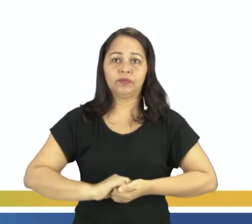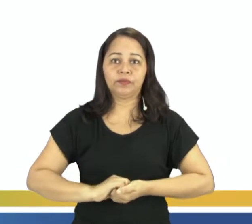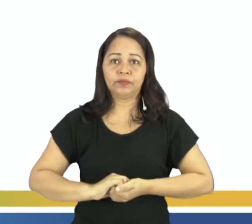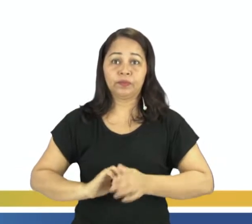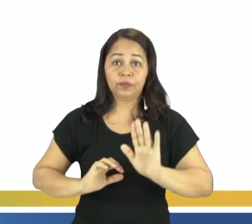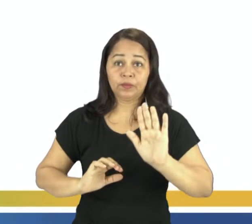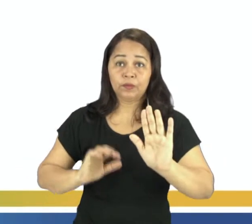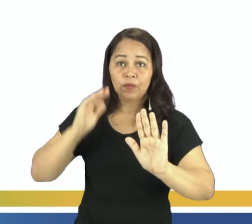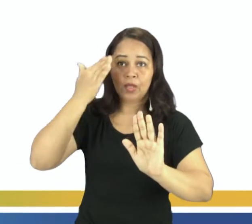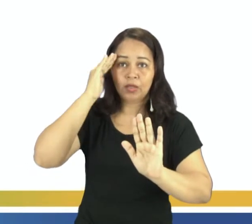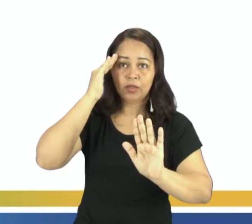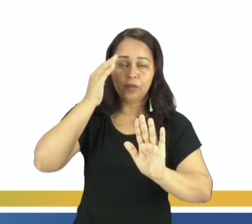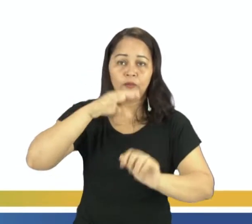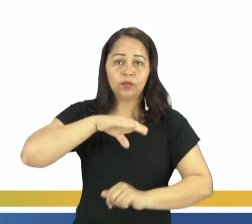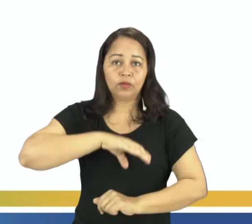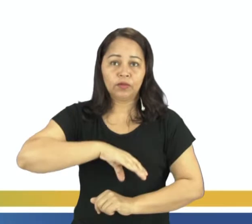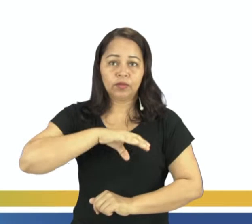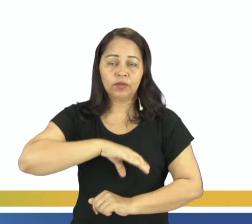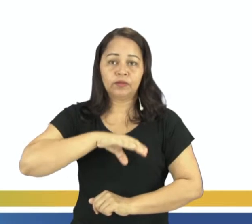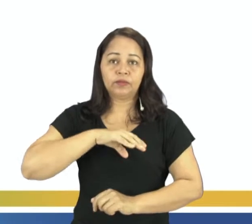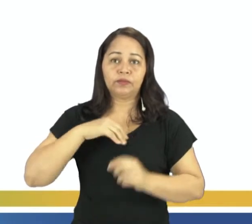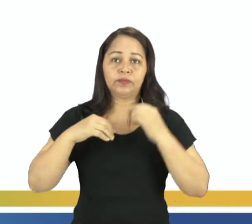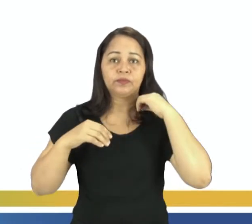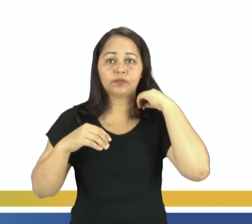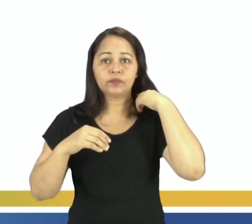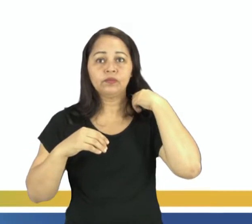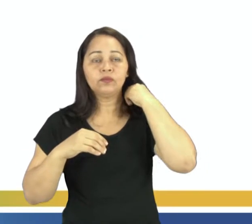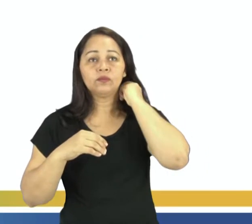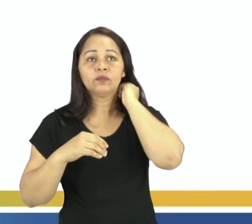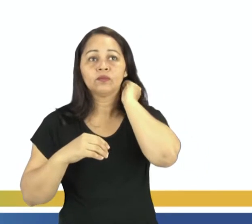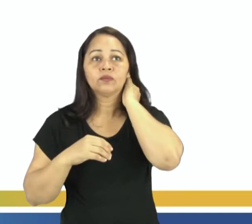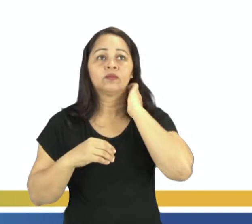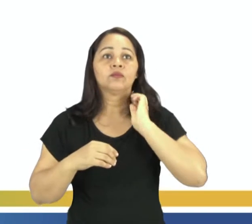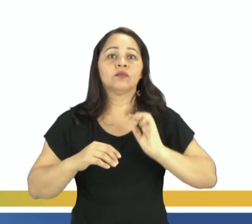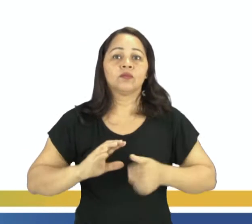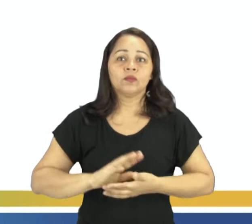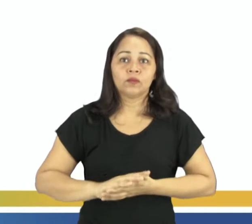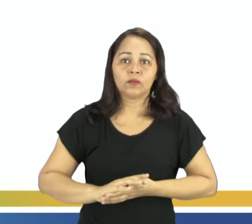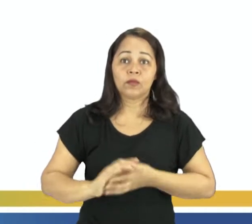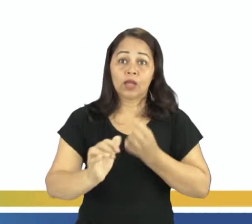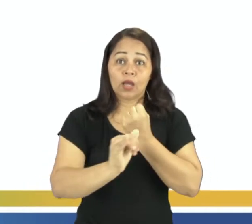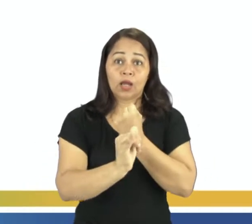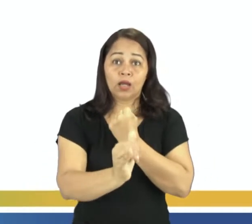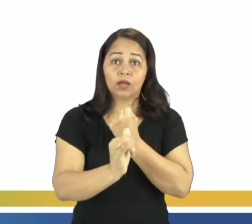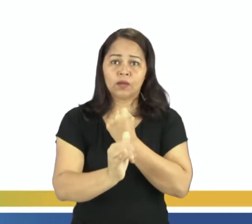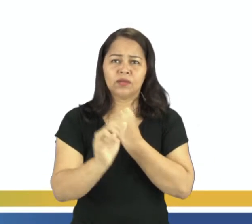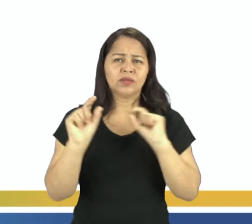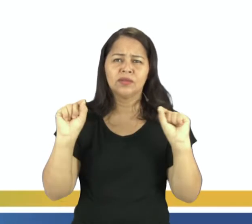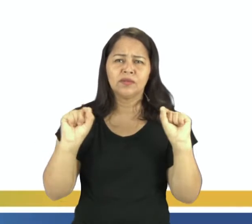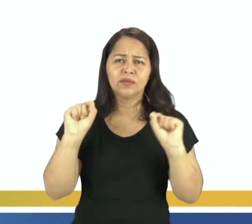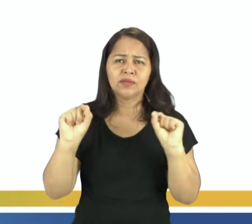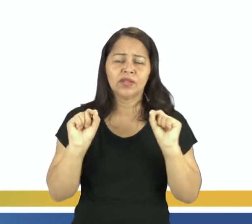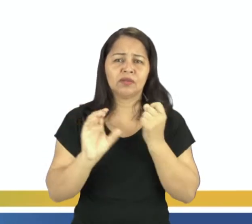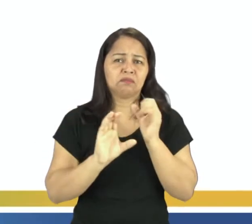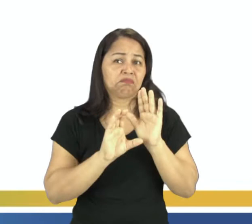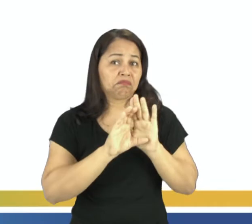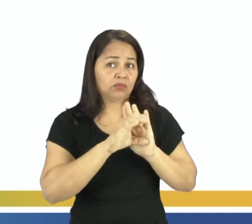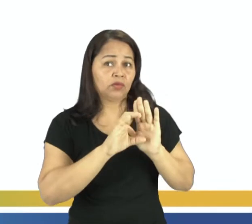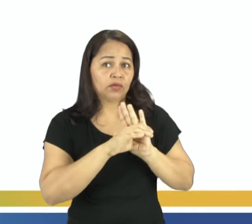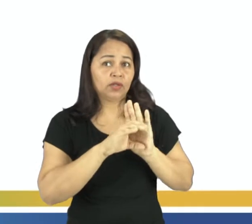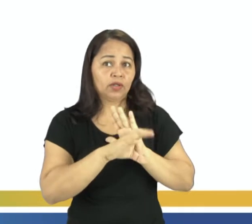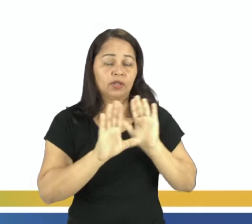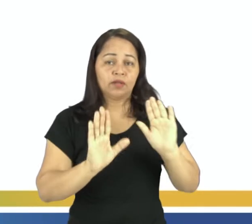português? Então, o que é a crônica? Desculpa aí, gente. Então, a crônica é um